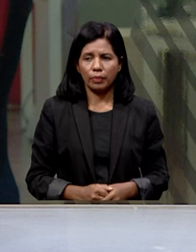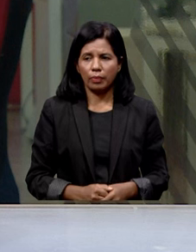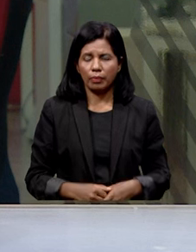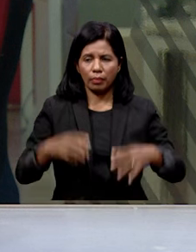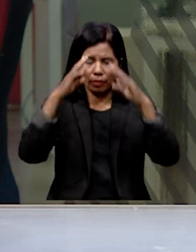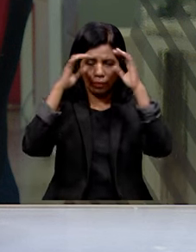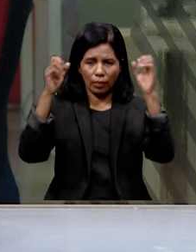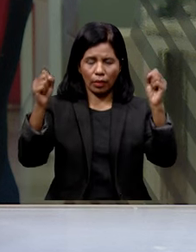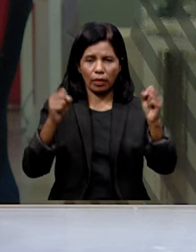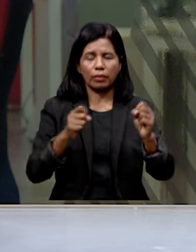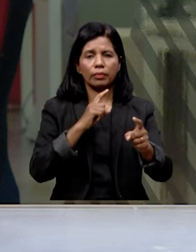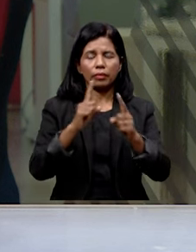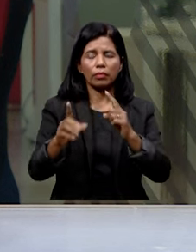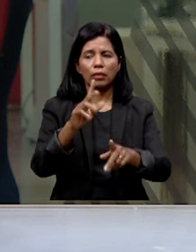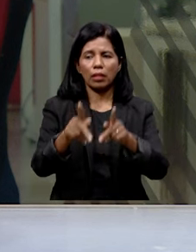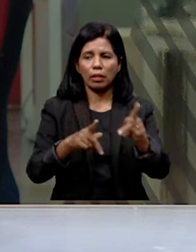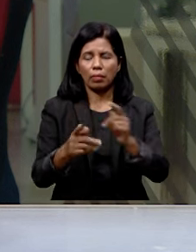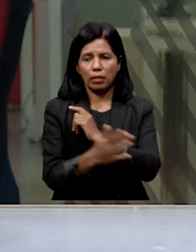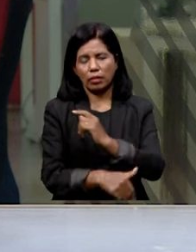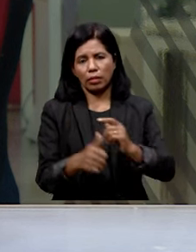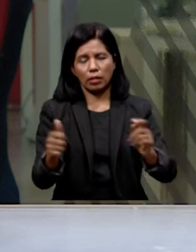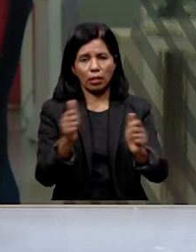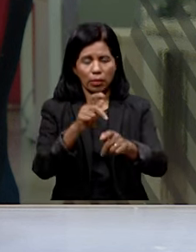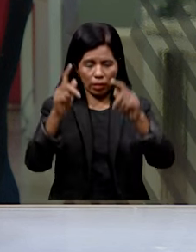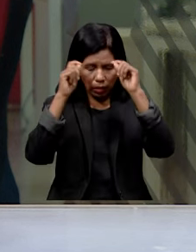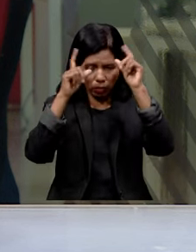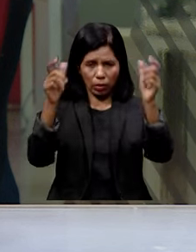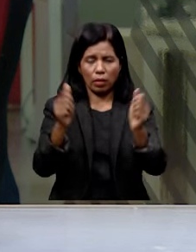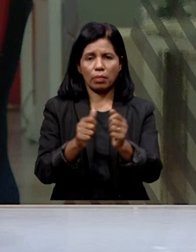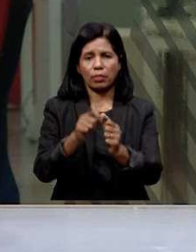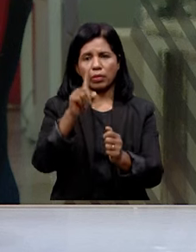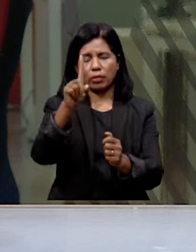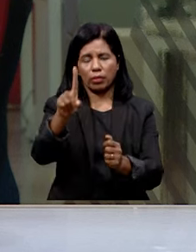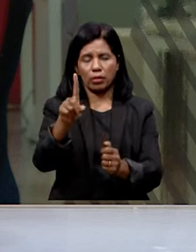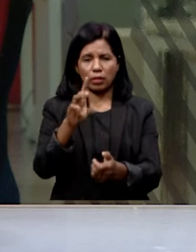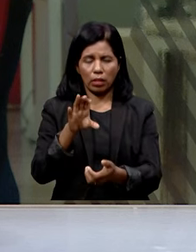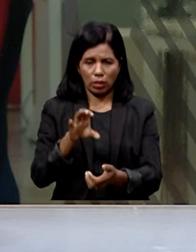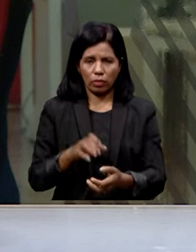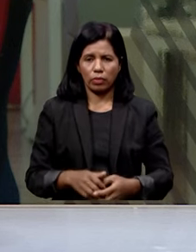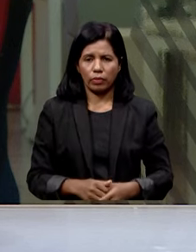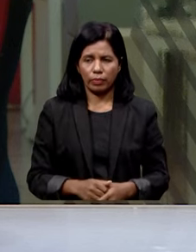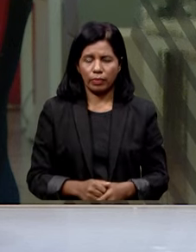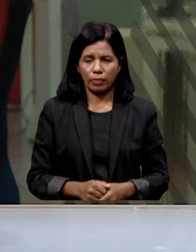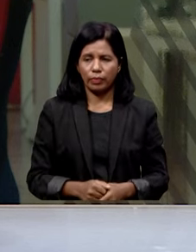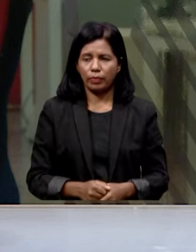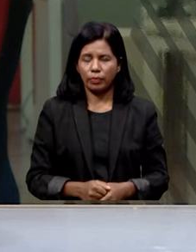Presidente da República condecora cidadão estrangeiro no Timor-Leste quase a torcida.